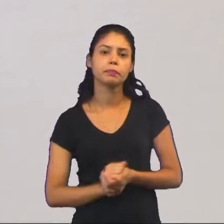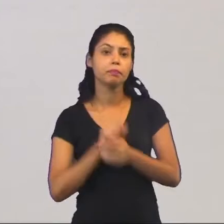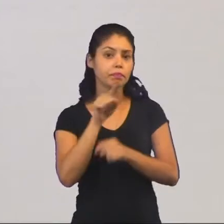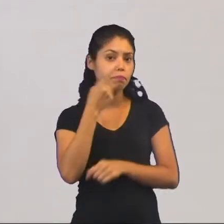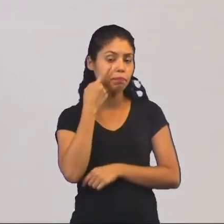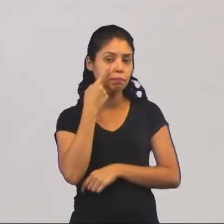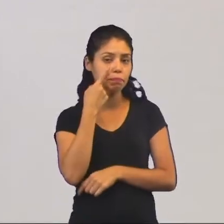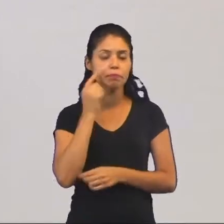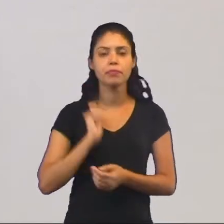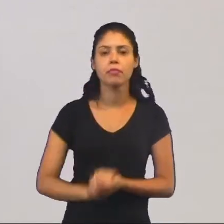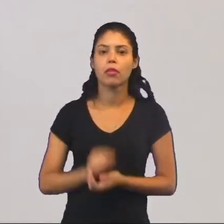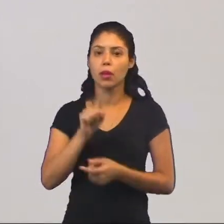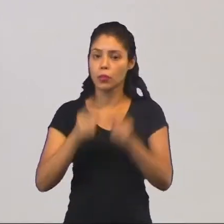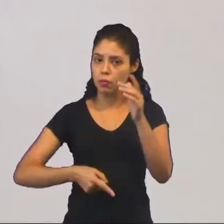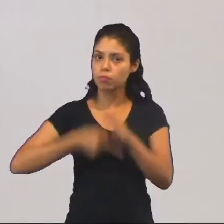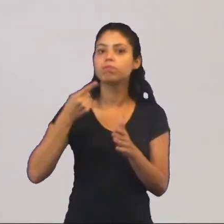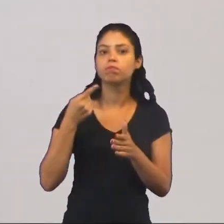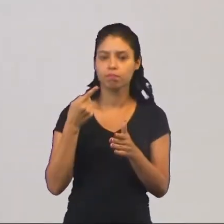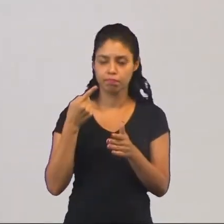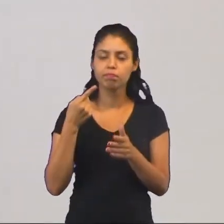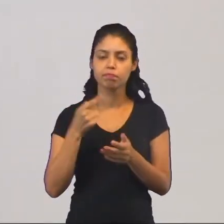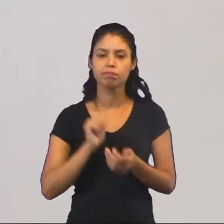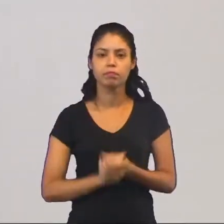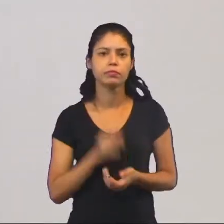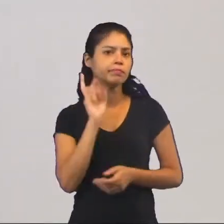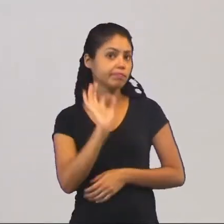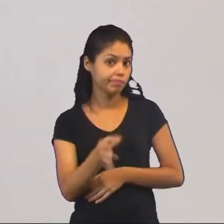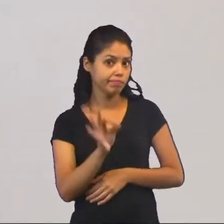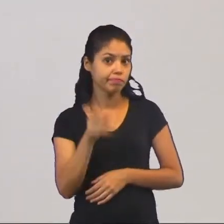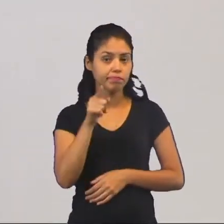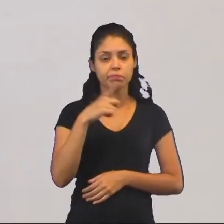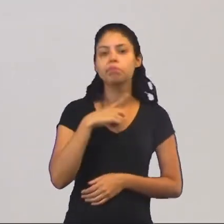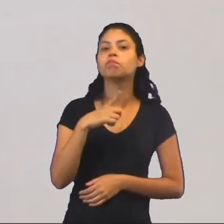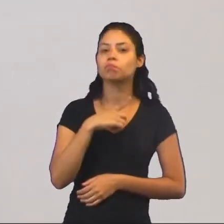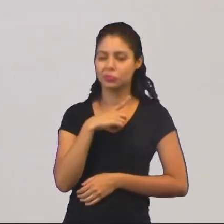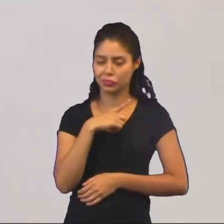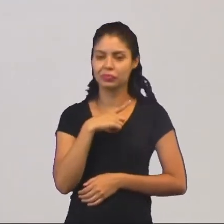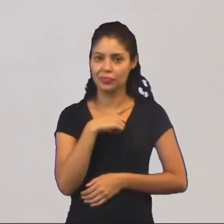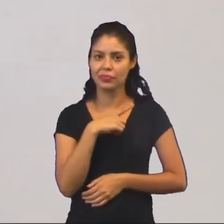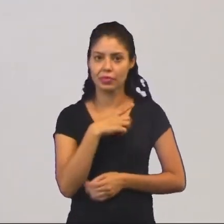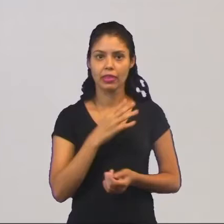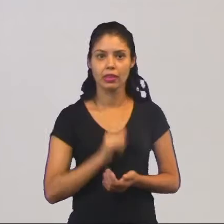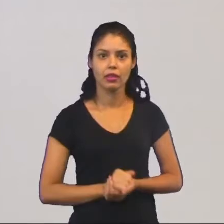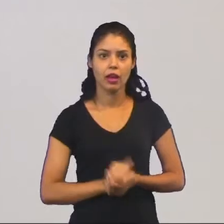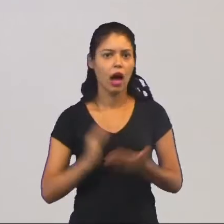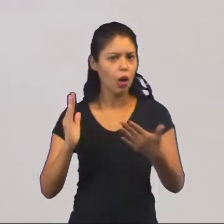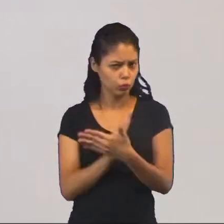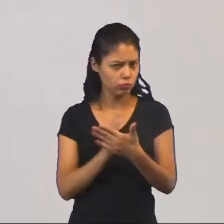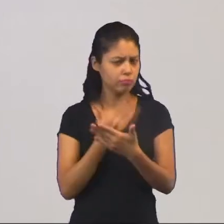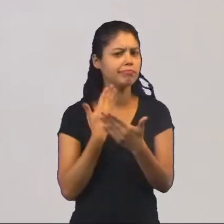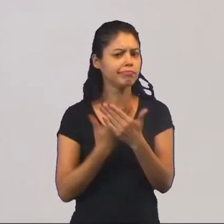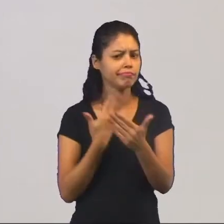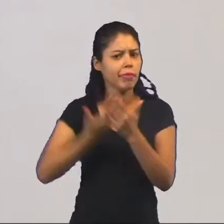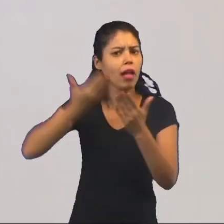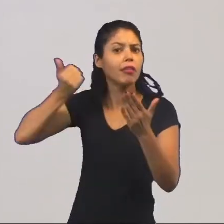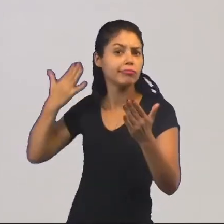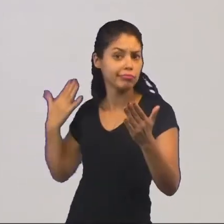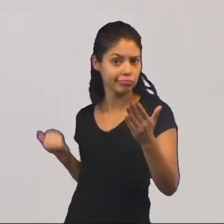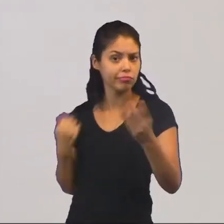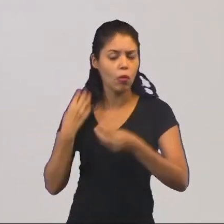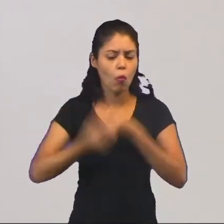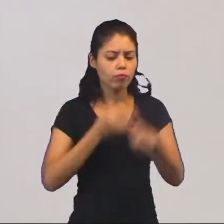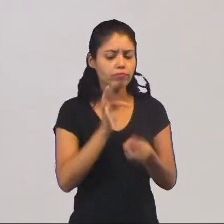Então, olha só. Nesse primeiro momento, com certeza vocês têm observado, tá? Algumas aulas lá atrás,